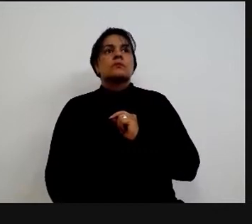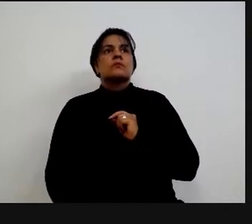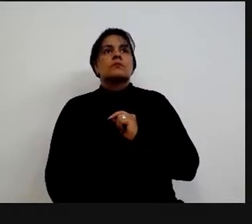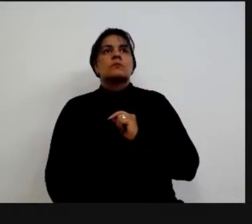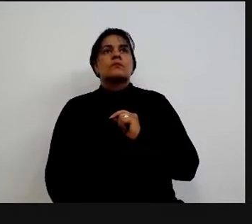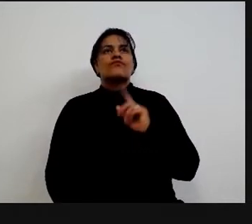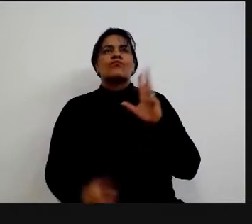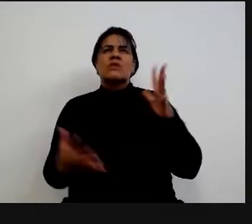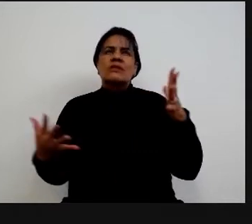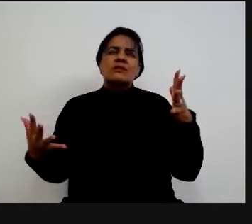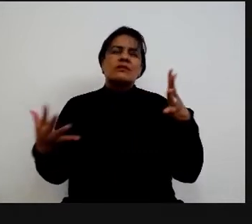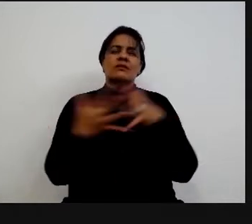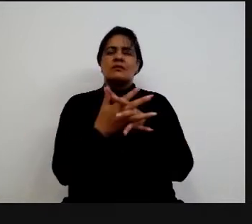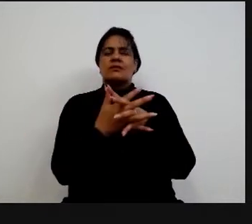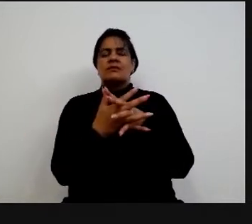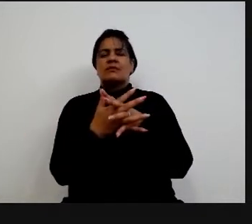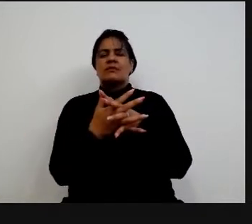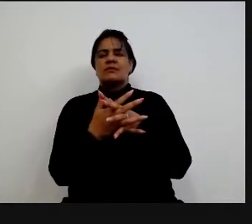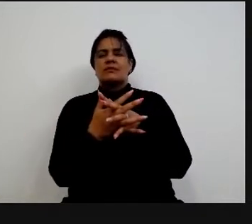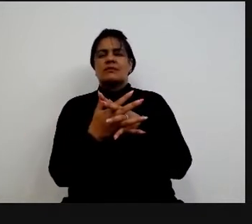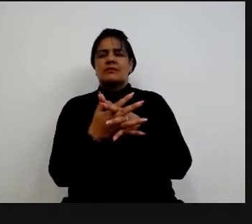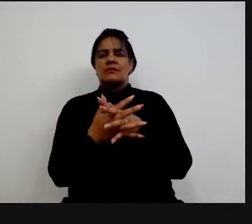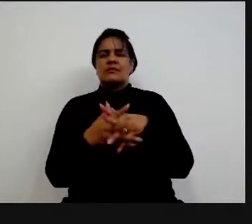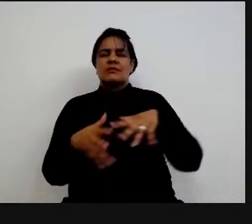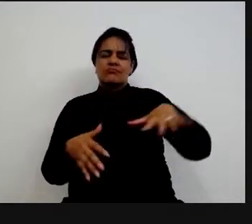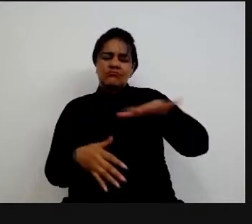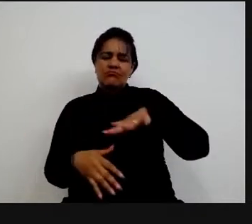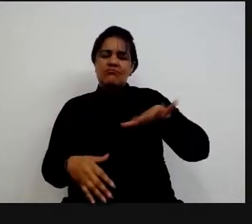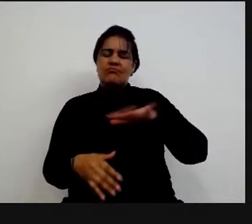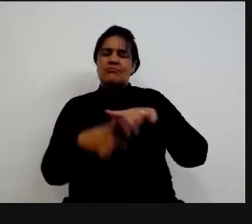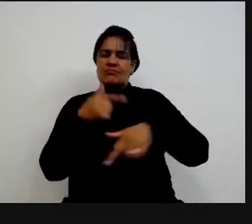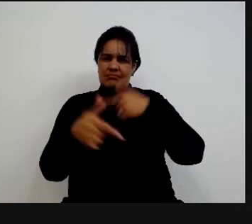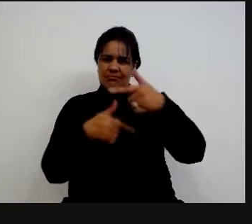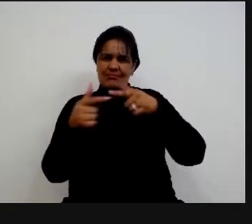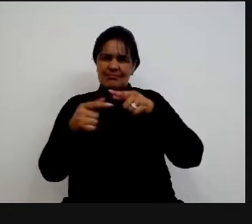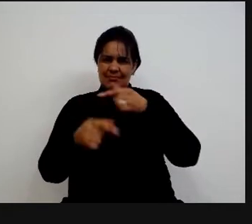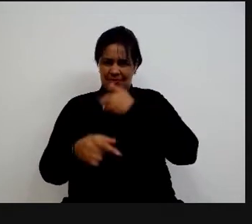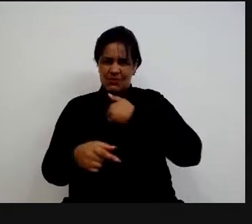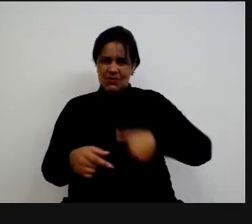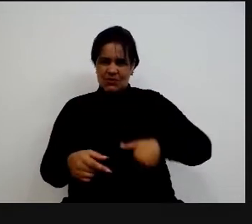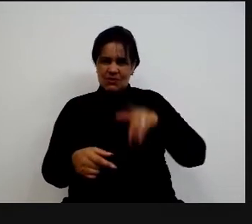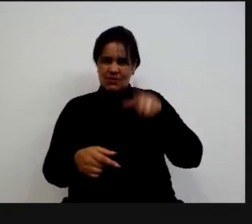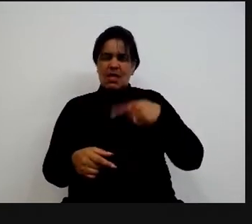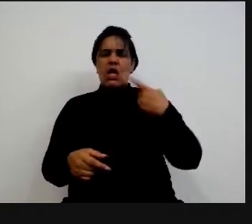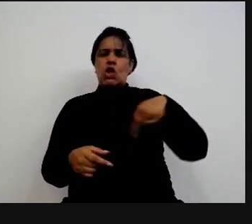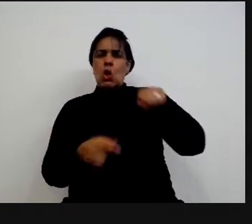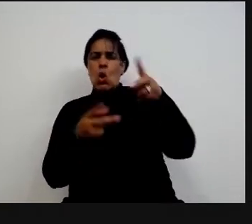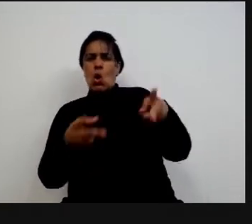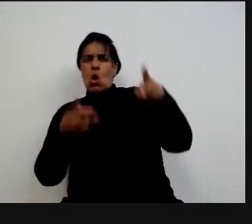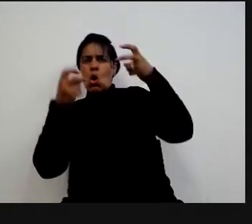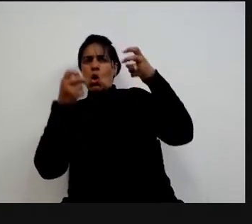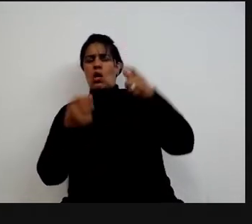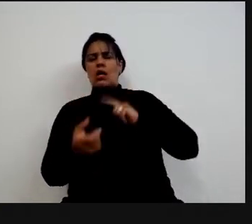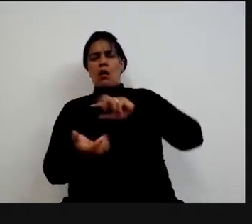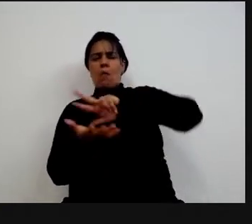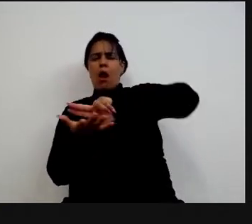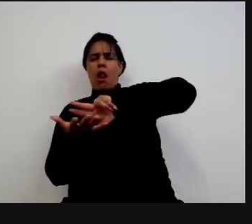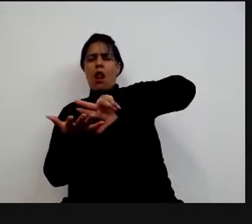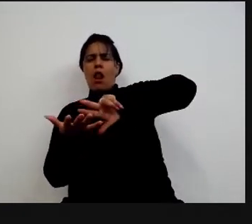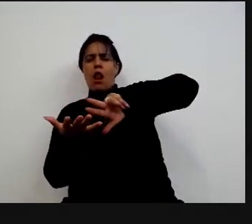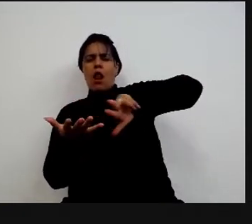do conflito geracional que nós temos no serviço público, sobretudo quando a gente olha a pluralidade